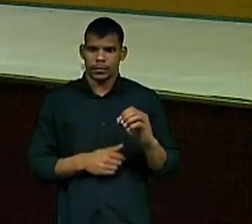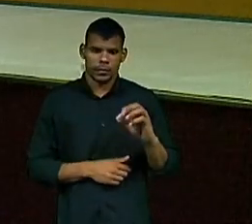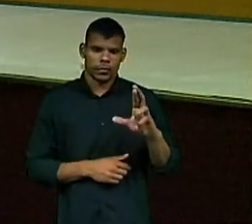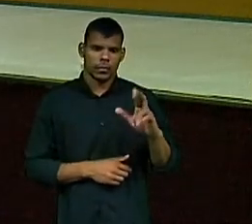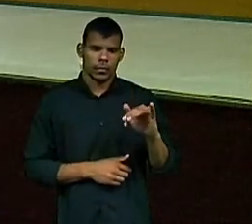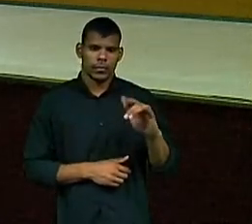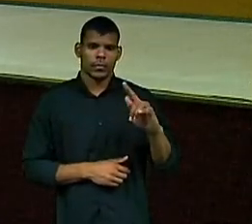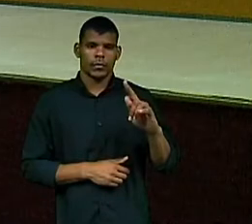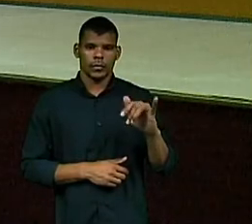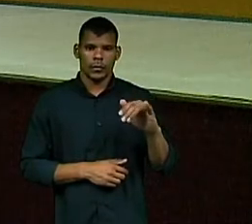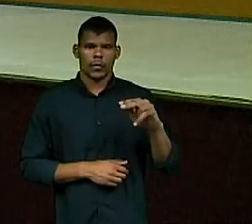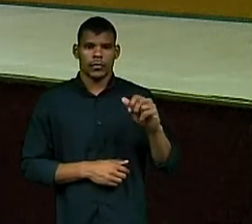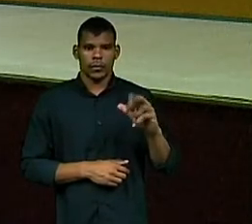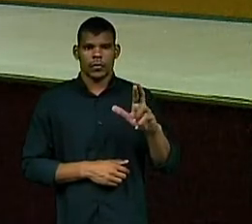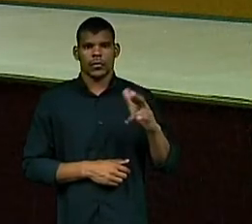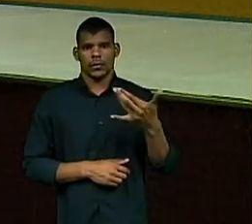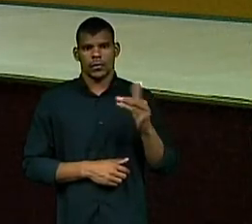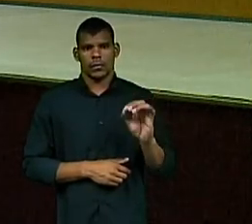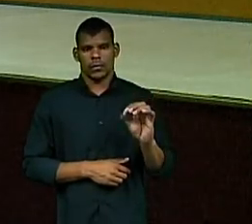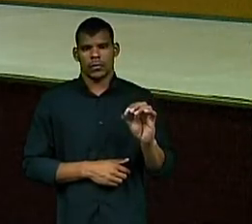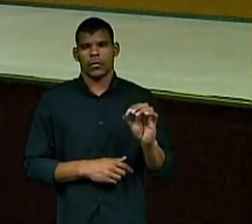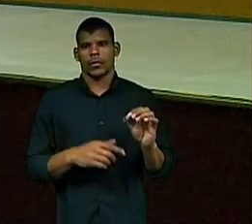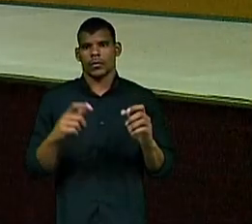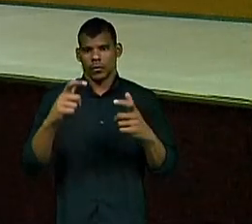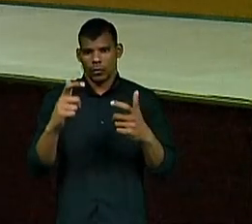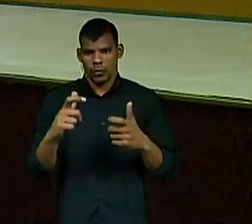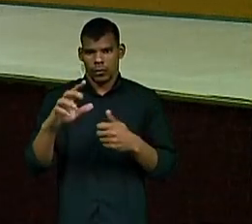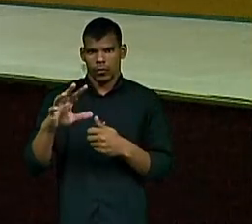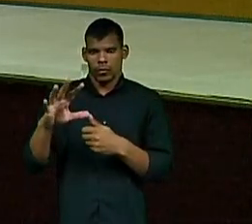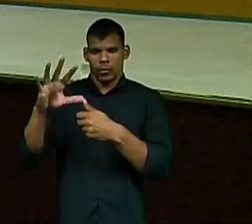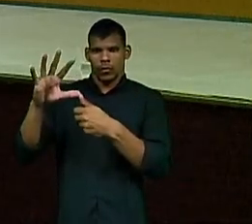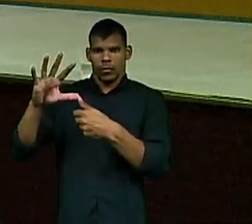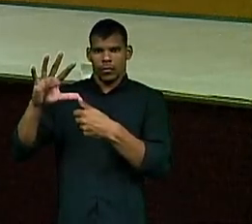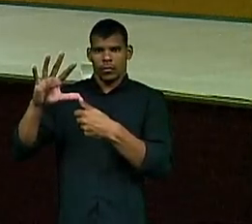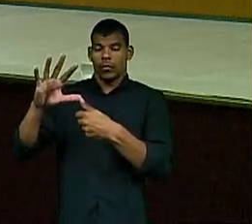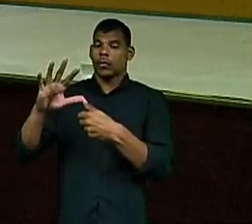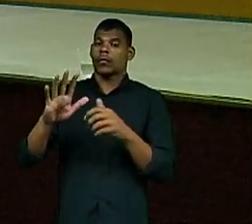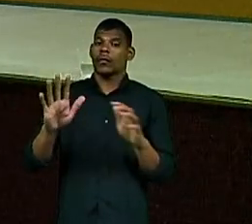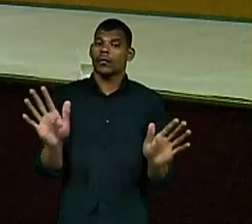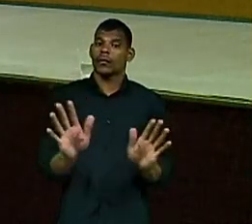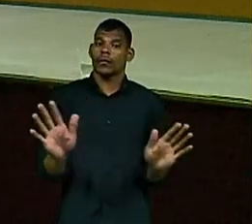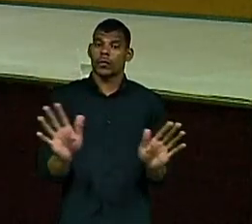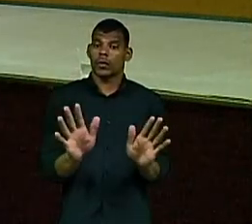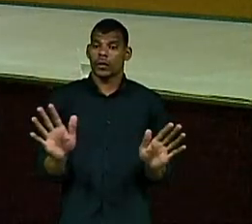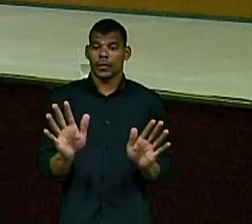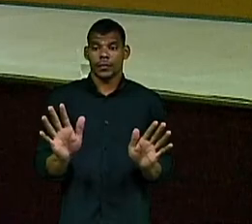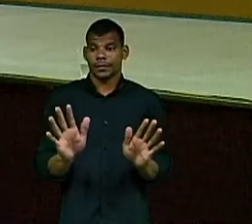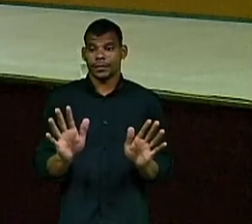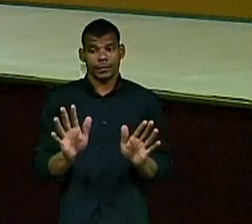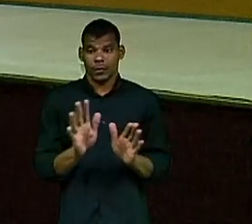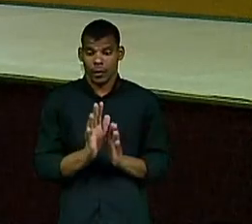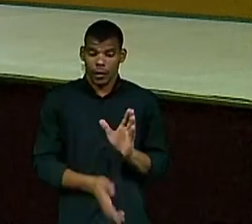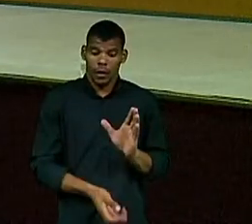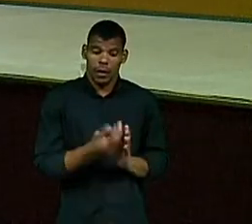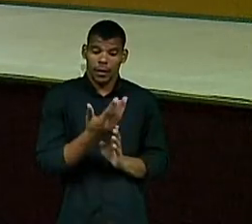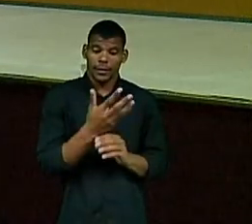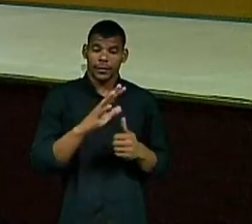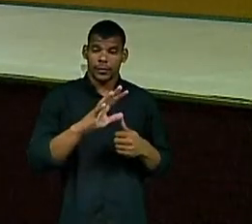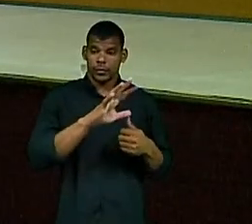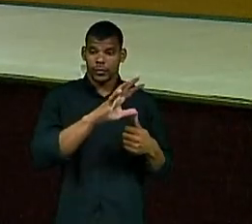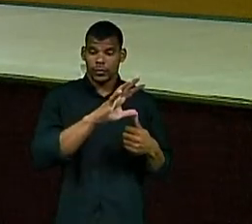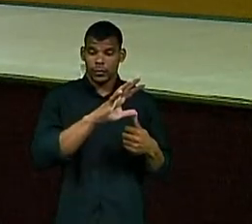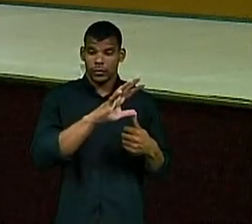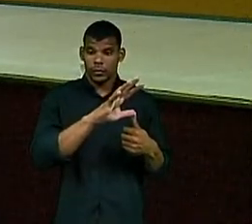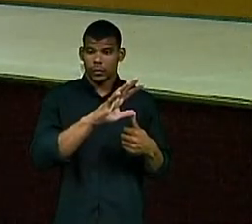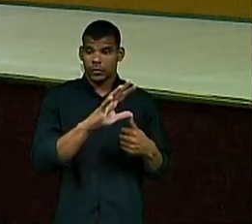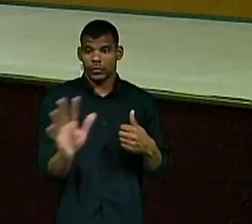América do Norte também não leia ora a América do Norte que vai ser influenciado pelas ideias iluministas que entre elas vão cultivar a revolução